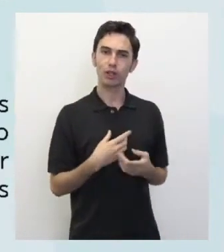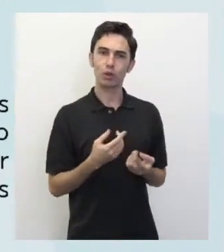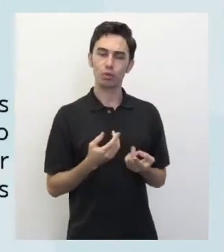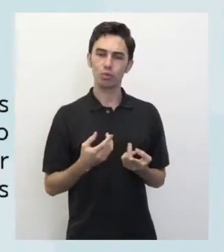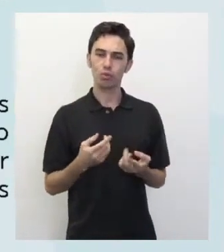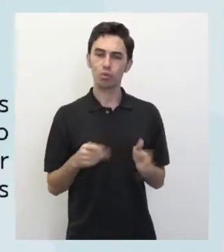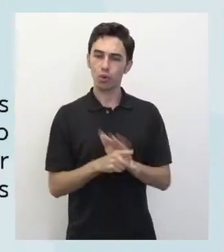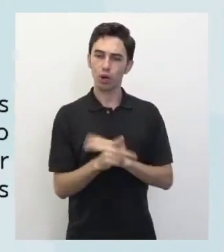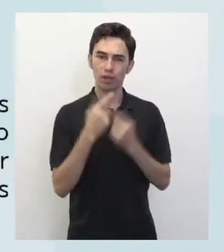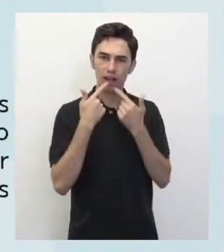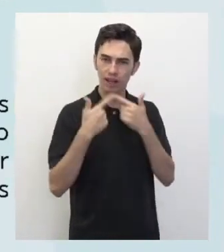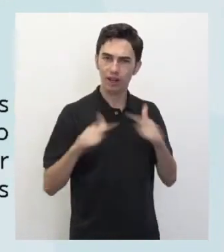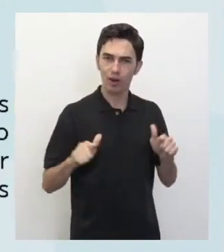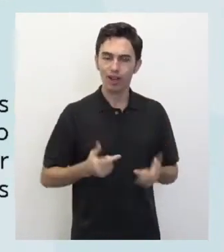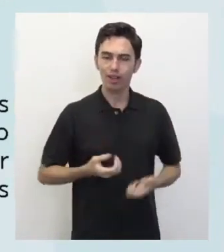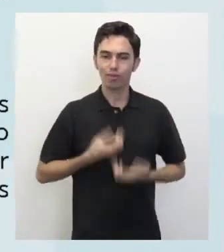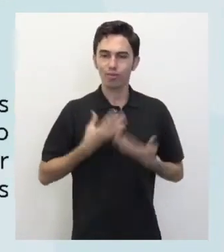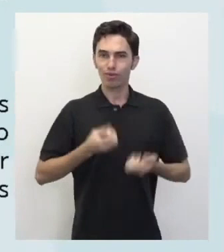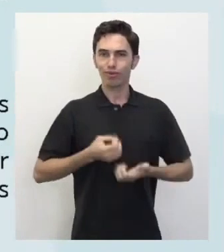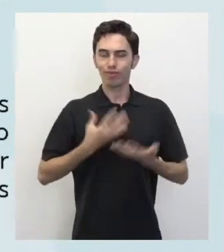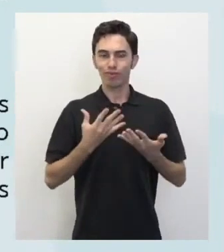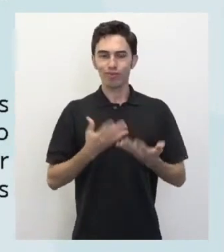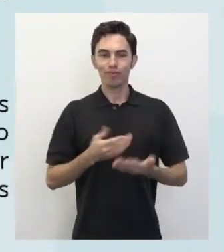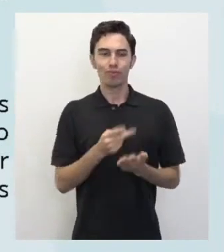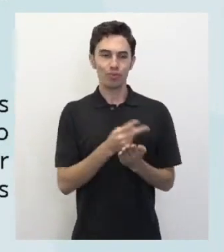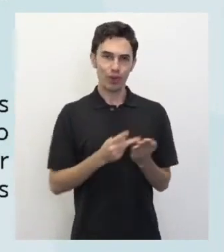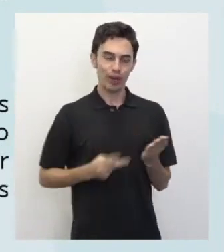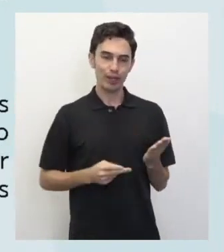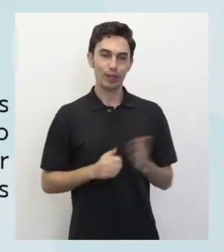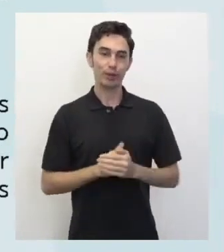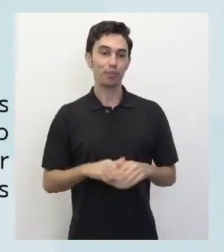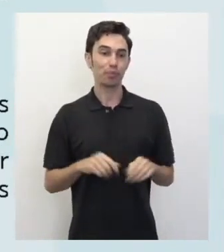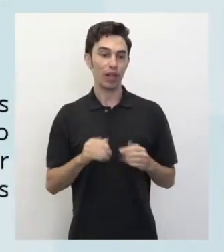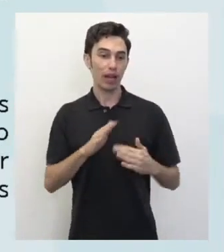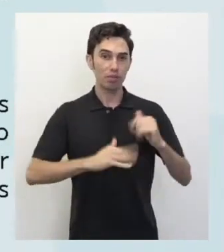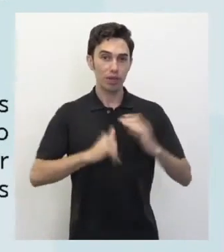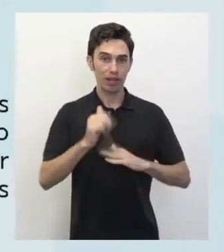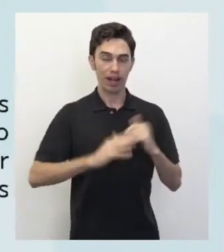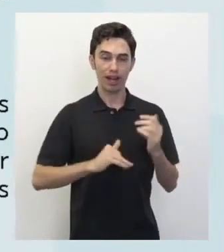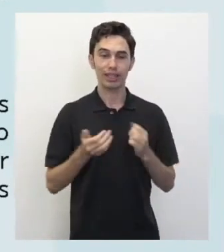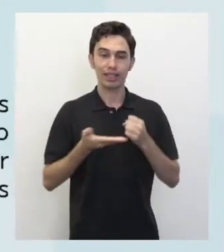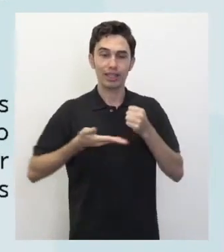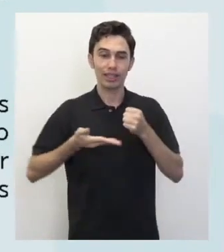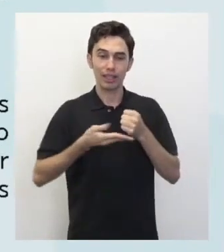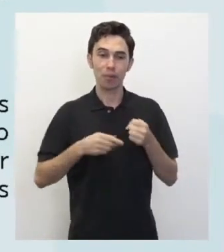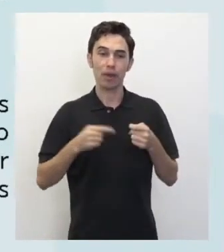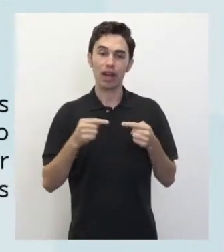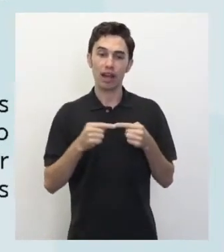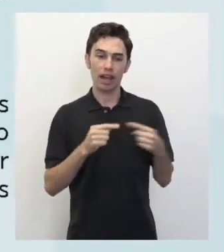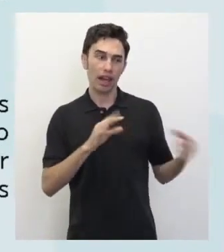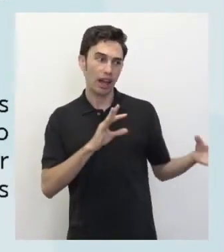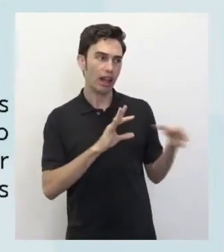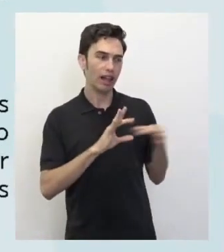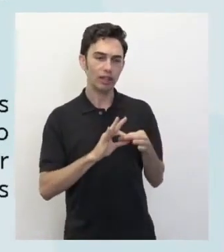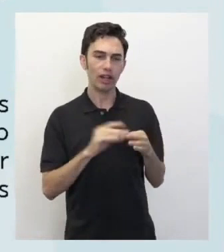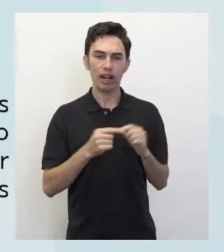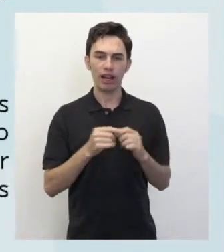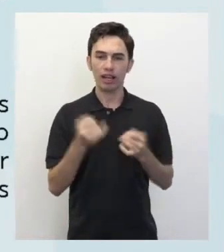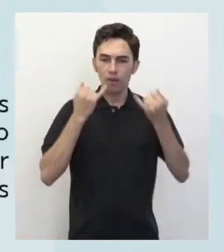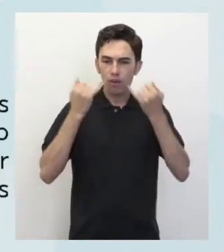pela linguagem poética. A habilidade essencial: relacionar informações sobre